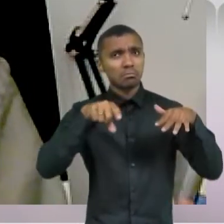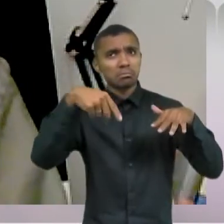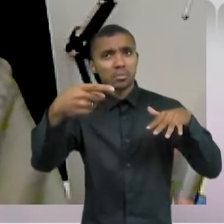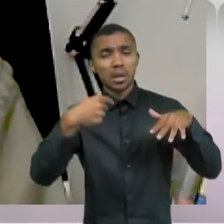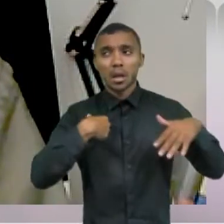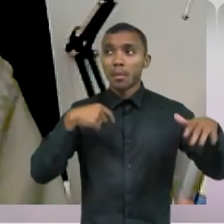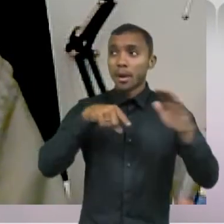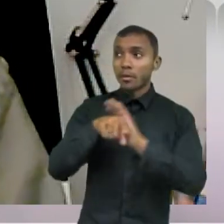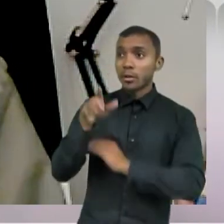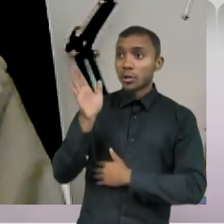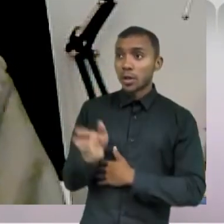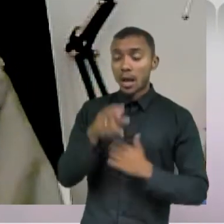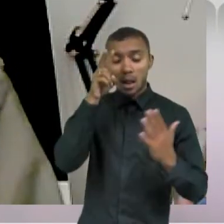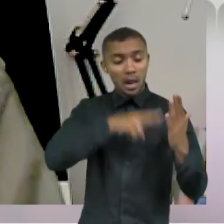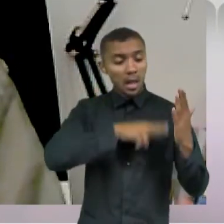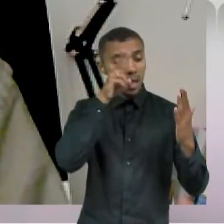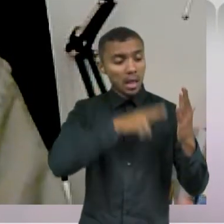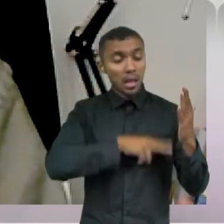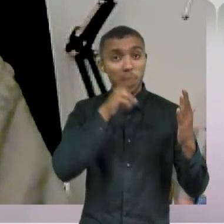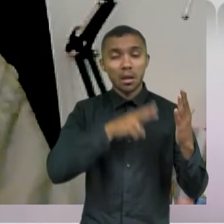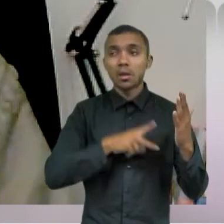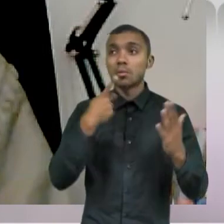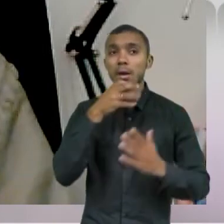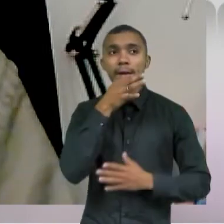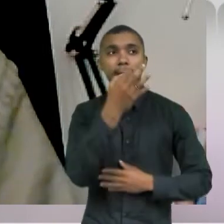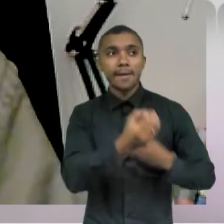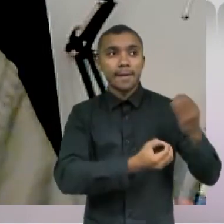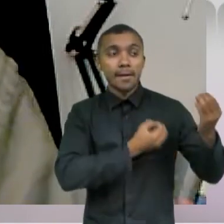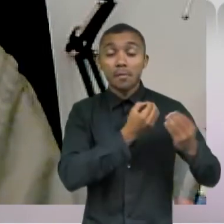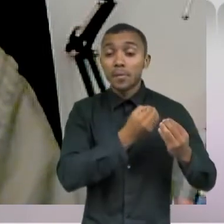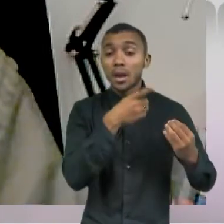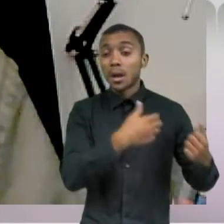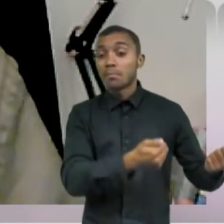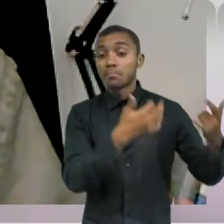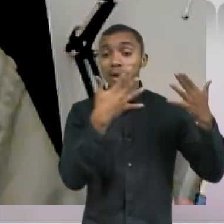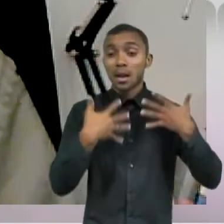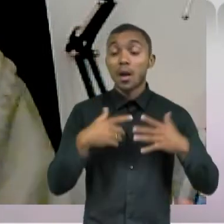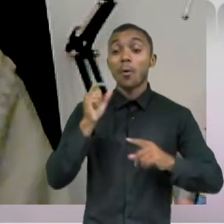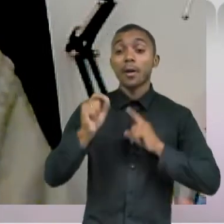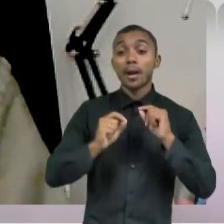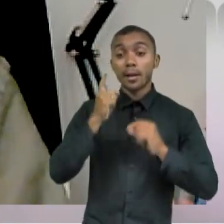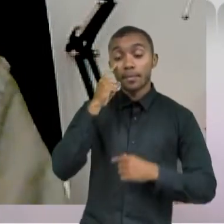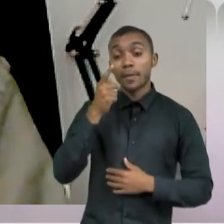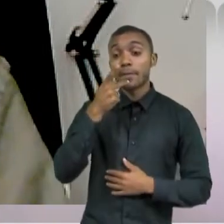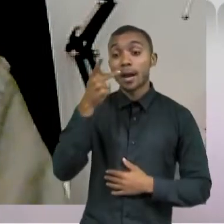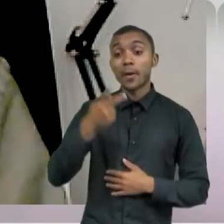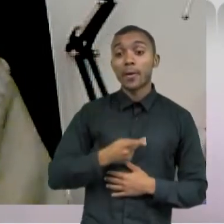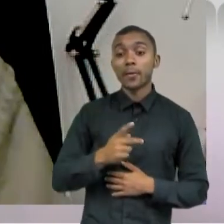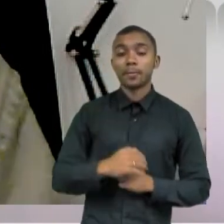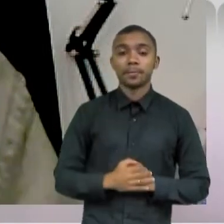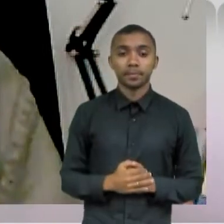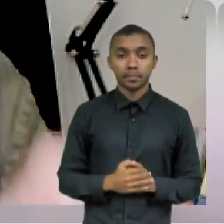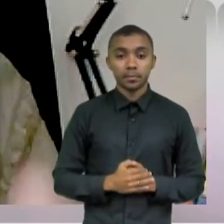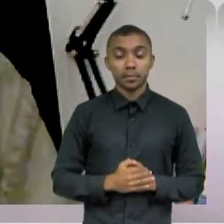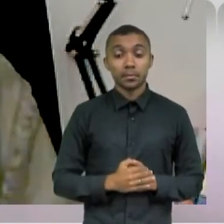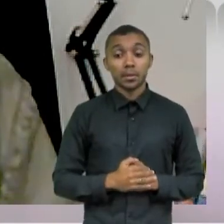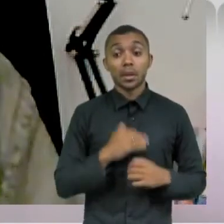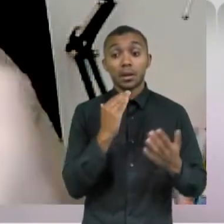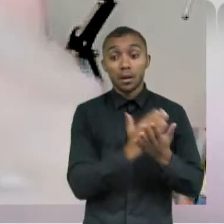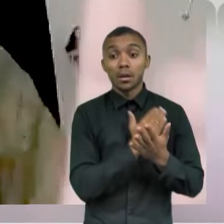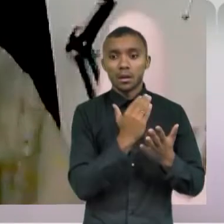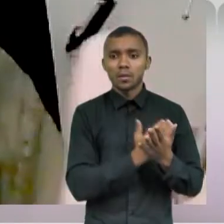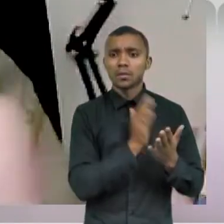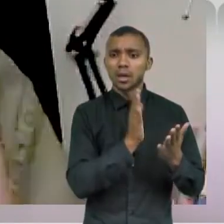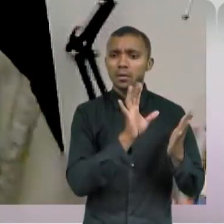se ele tinha já lido o livro ou tinha começado a ler, o que é que ele achava. E ele disse uma coisa muito importante para mim, né? Ele disse o seguinte, que aquele livro